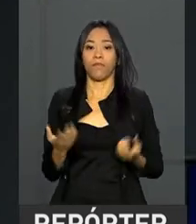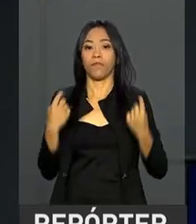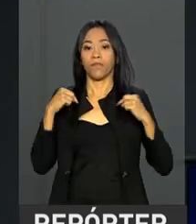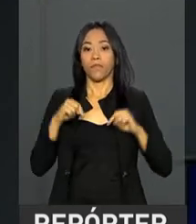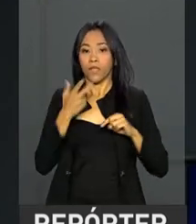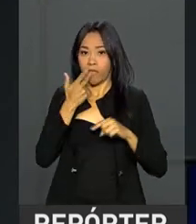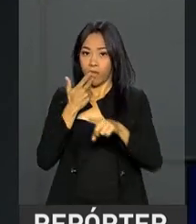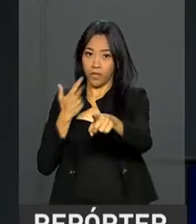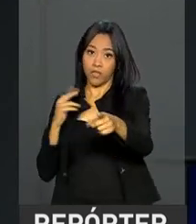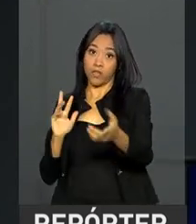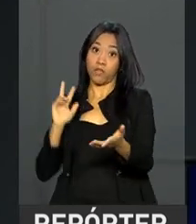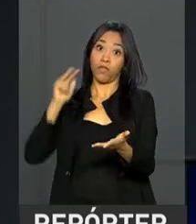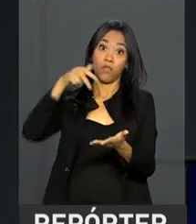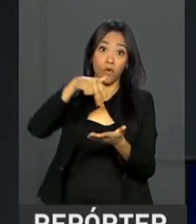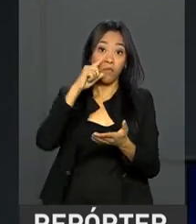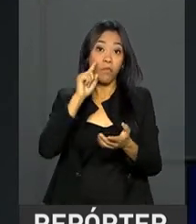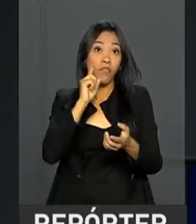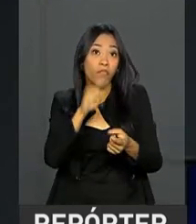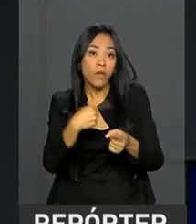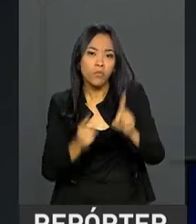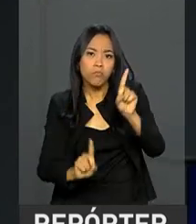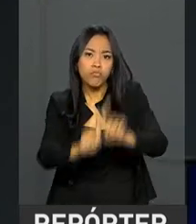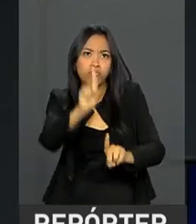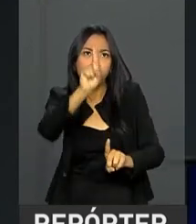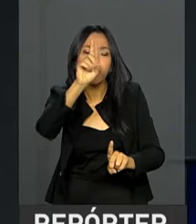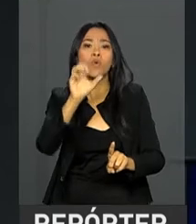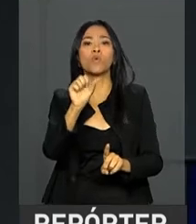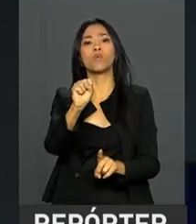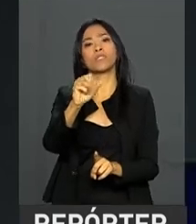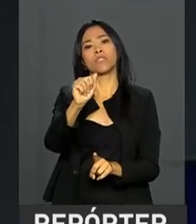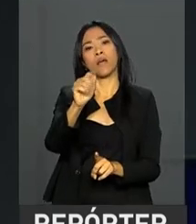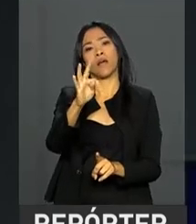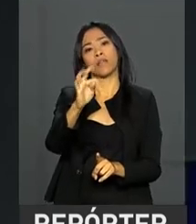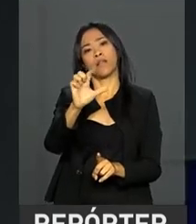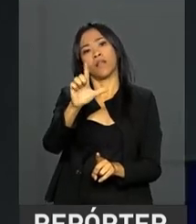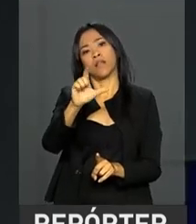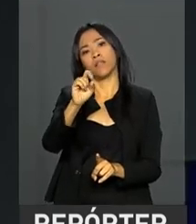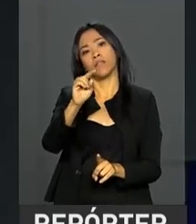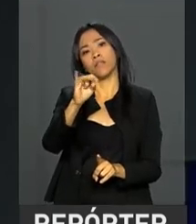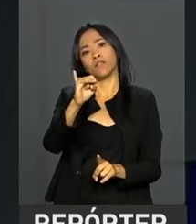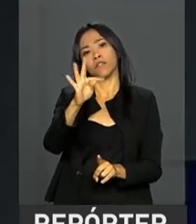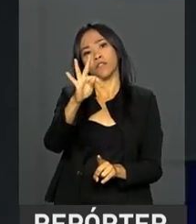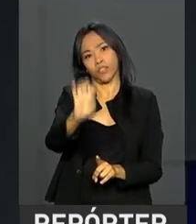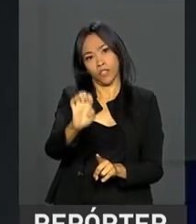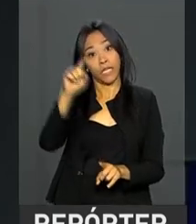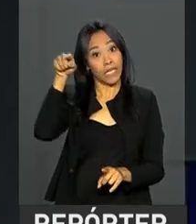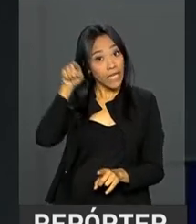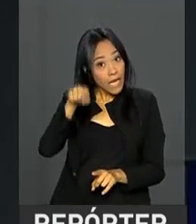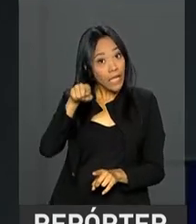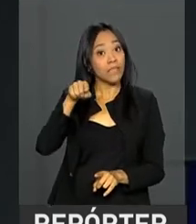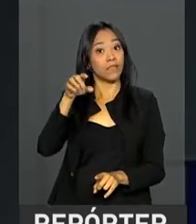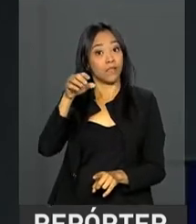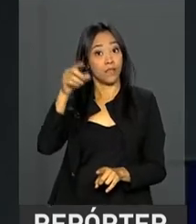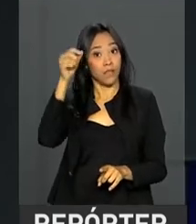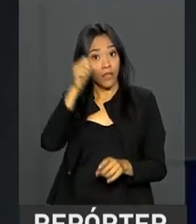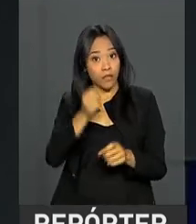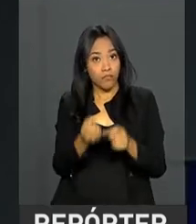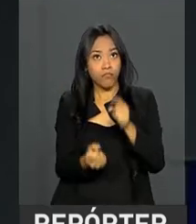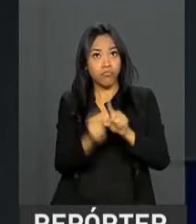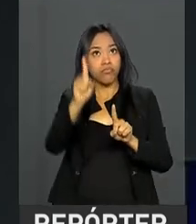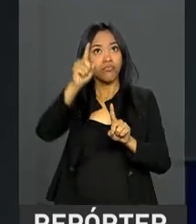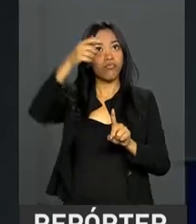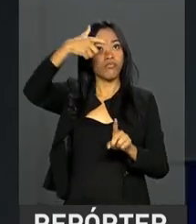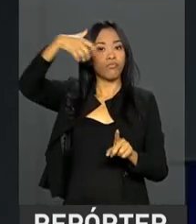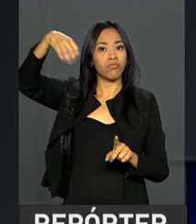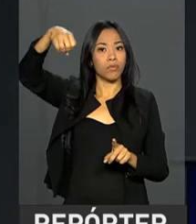satélite geoestacionário é nós tivemos informações de que esta altura com esse satélite lá no na